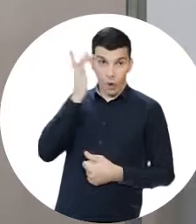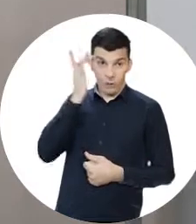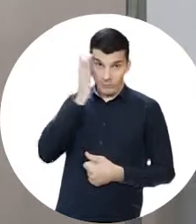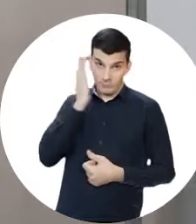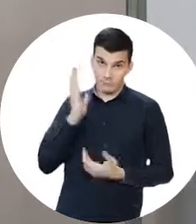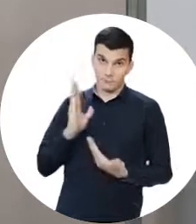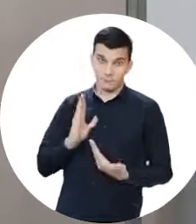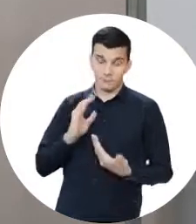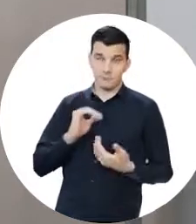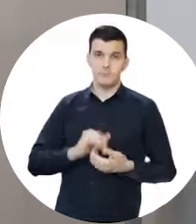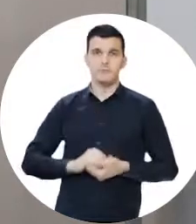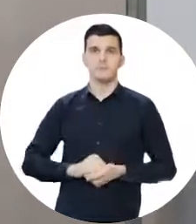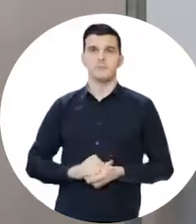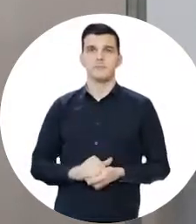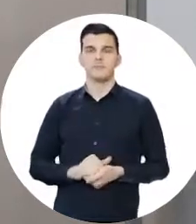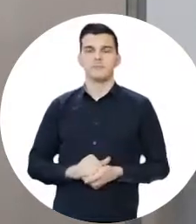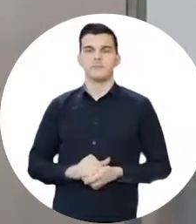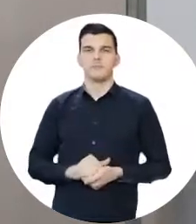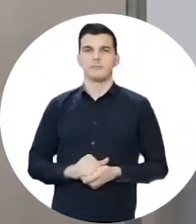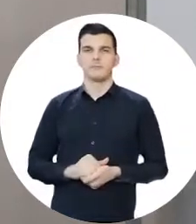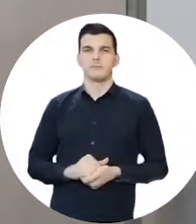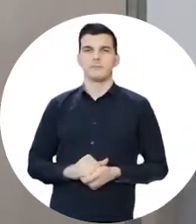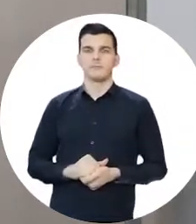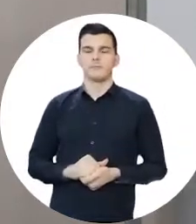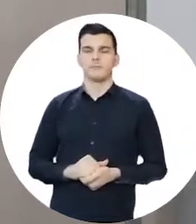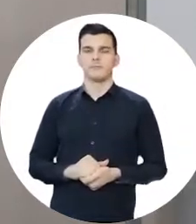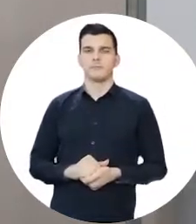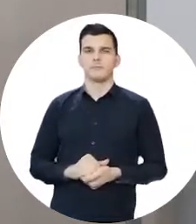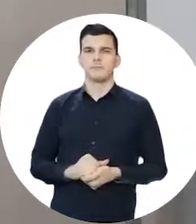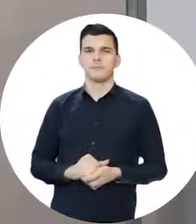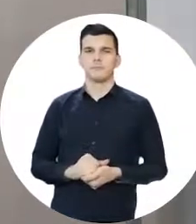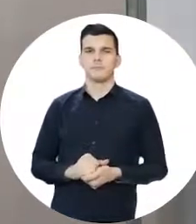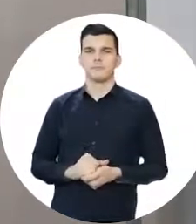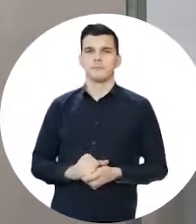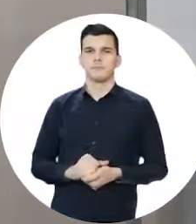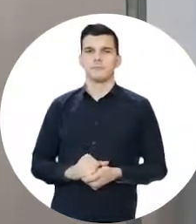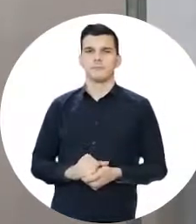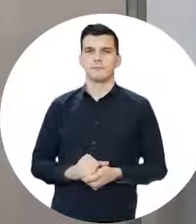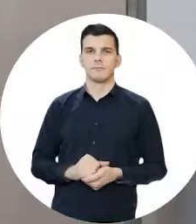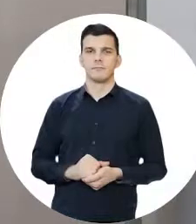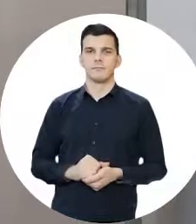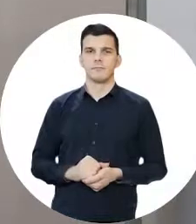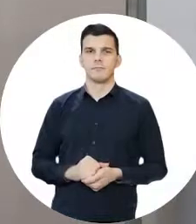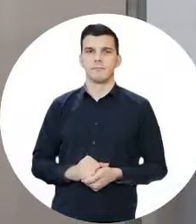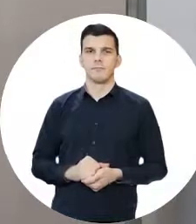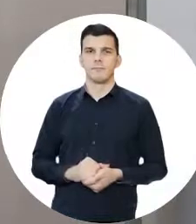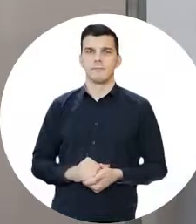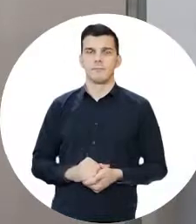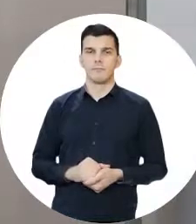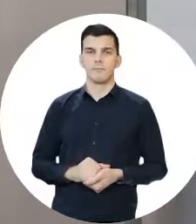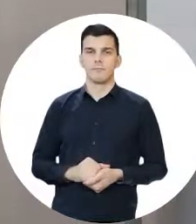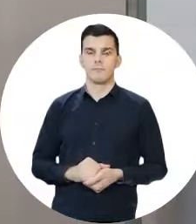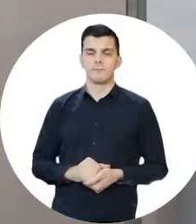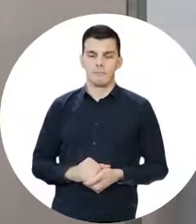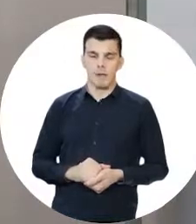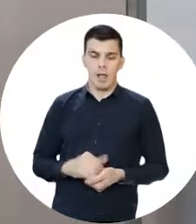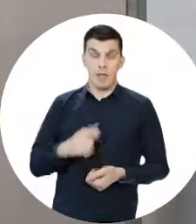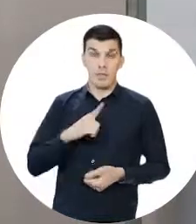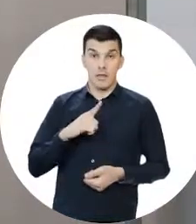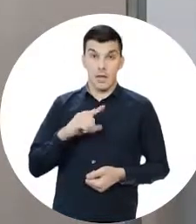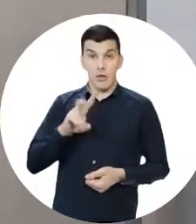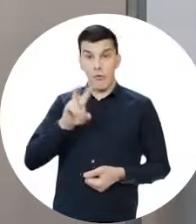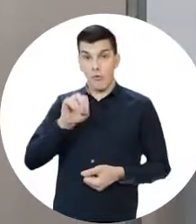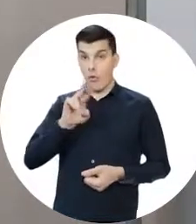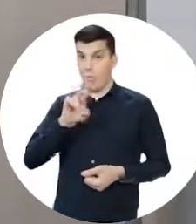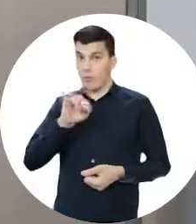de solvente dividido pelo volume de solvente. Quem é o solvente? A água. Eu tenho o